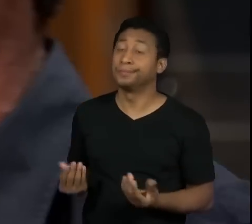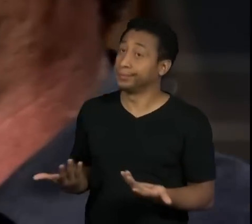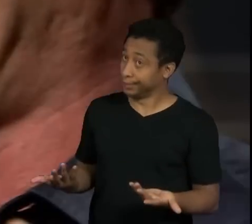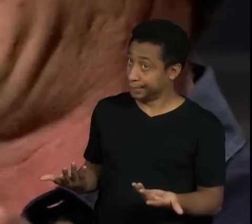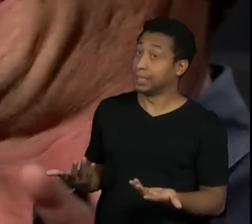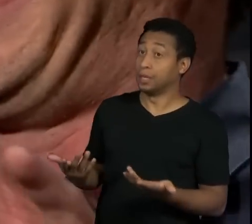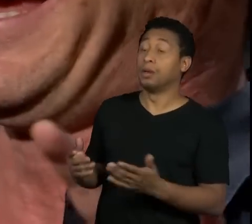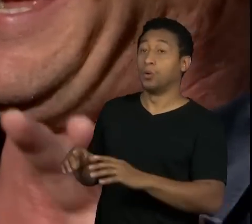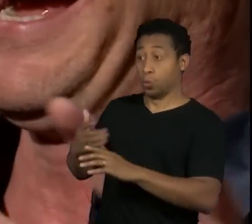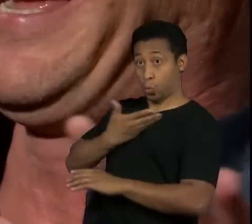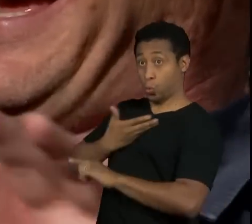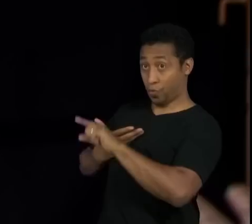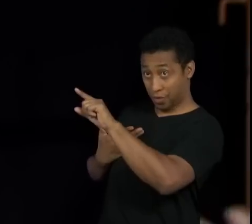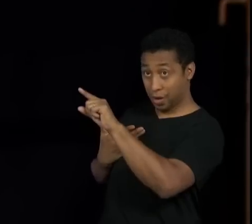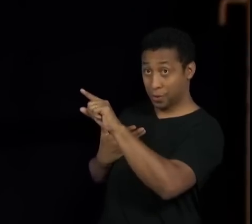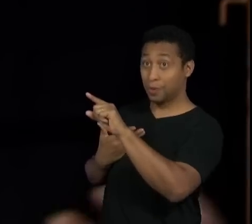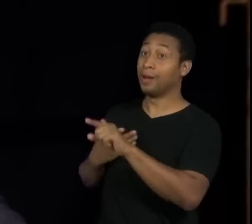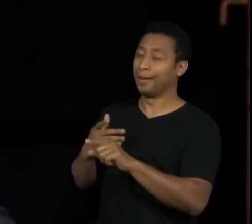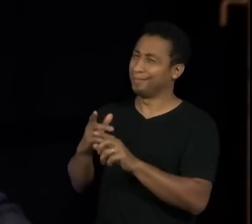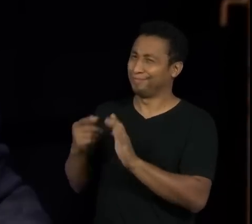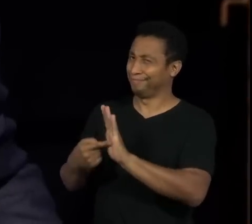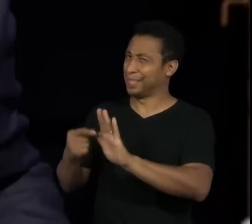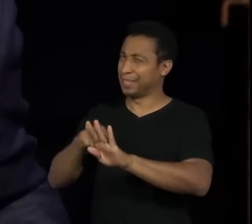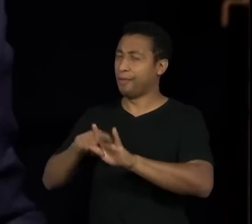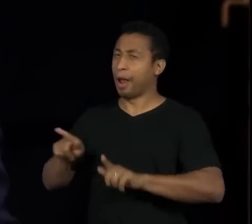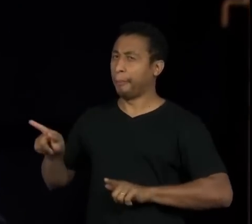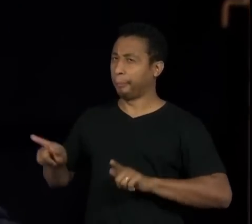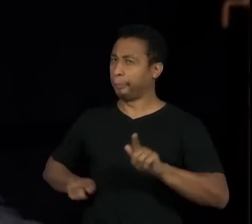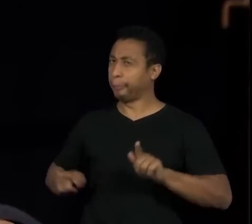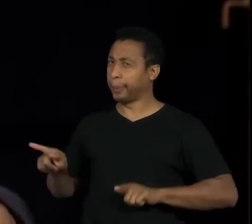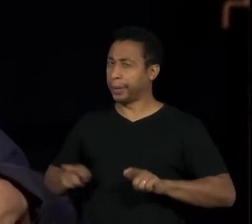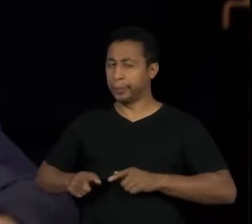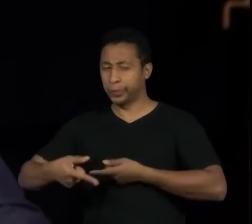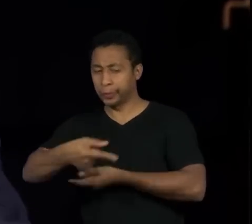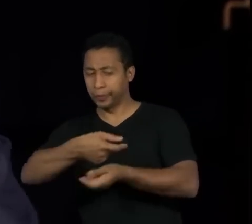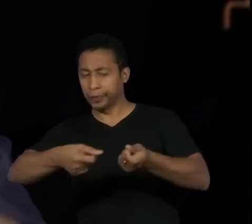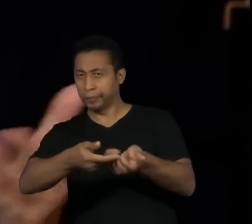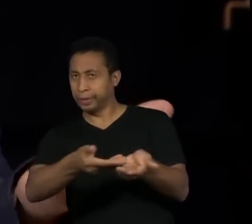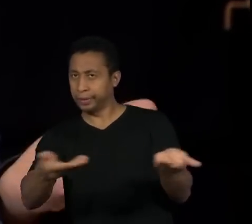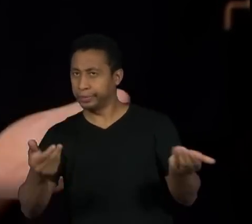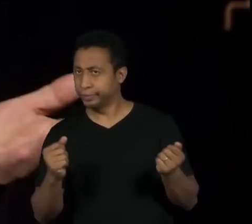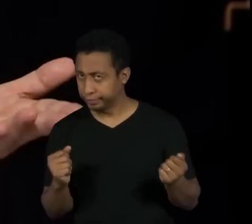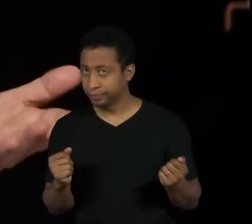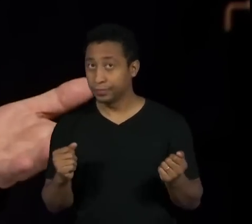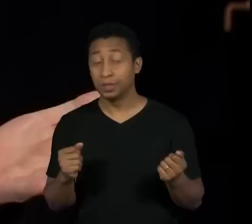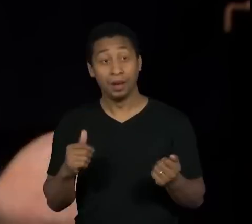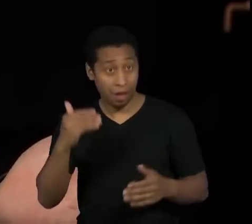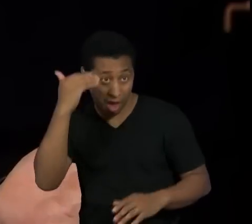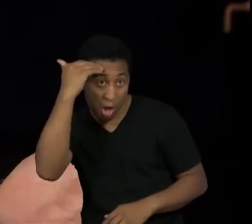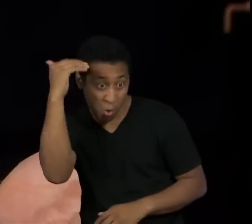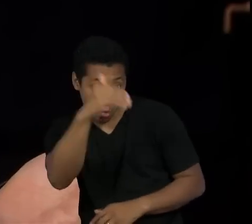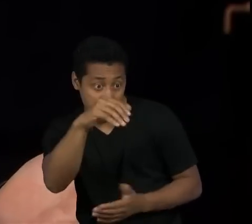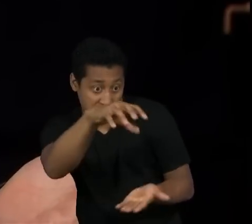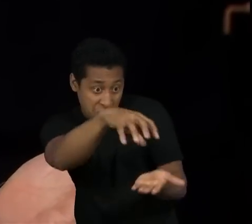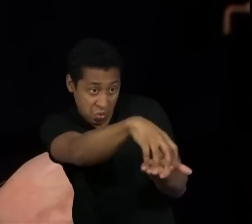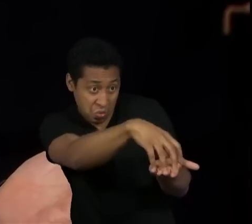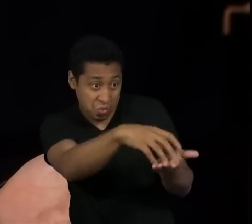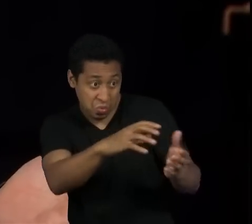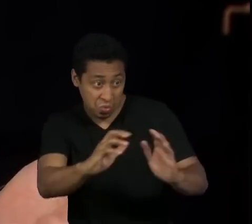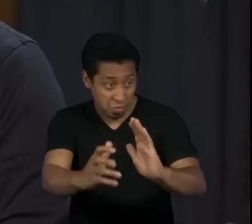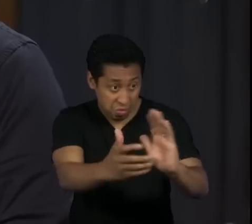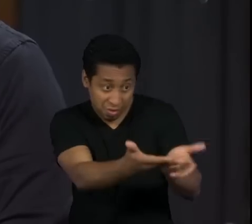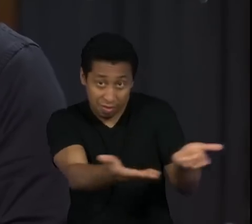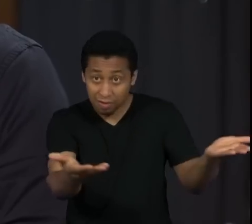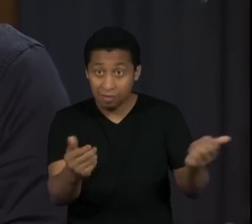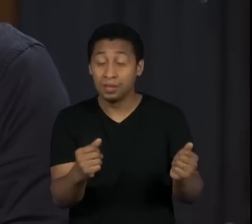Exatamente. O mercado acordou nervoso, acordou não sei o quê. Irmão. A culpa é do Centrão. O Centrão também é um mito brasileiro,